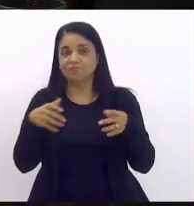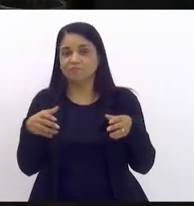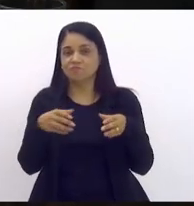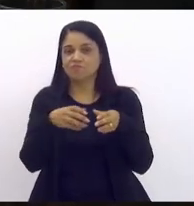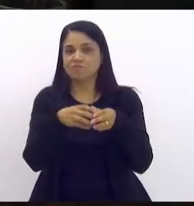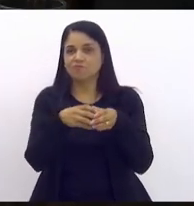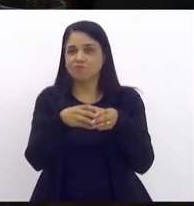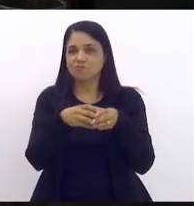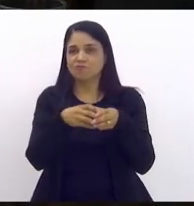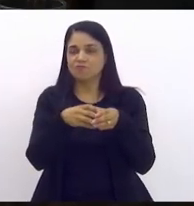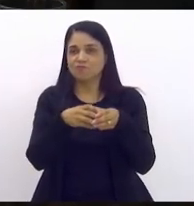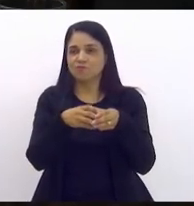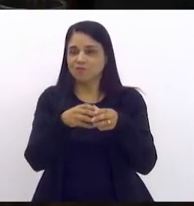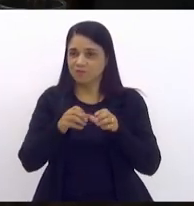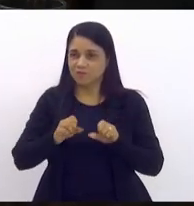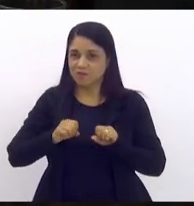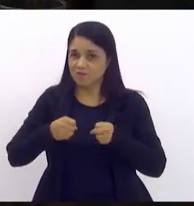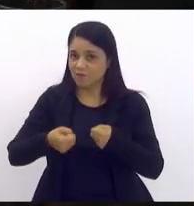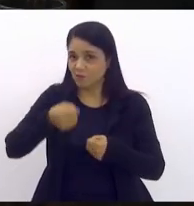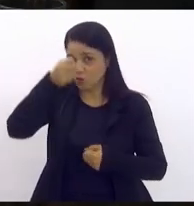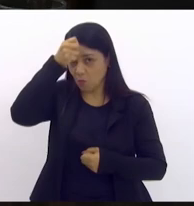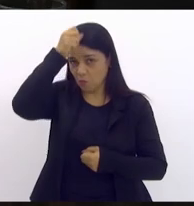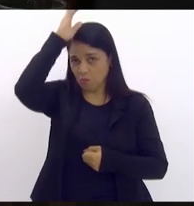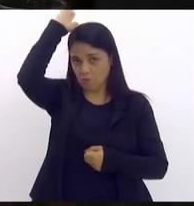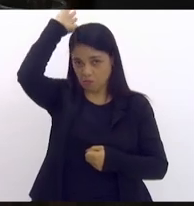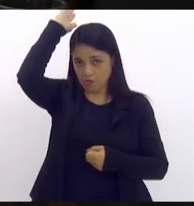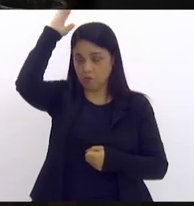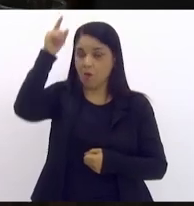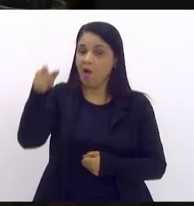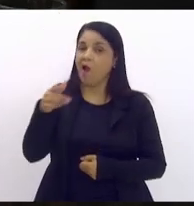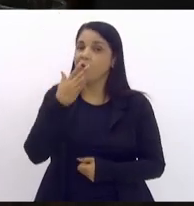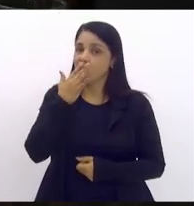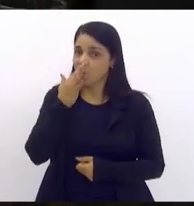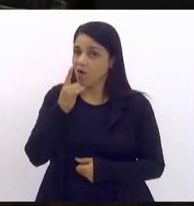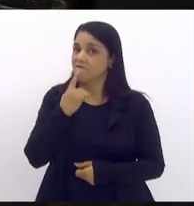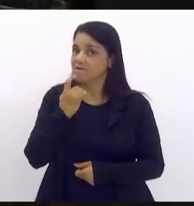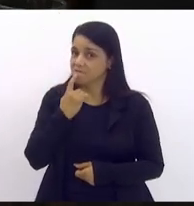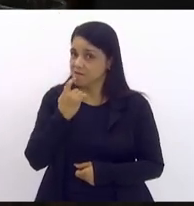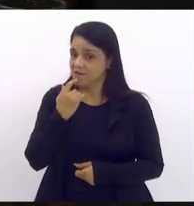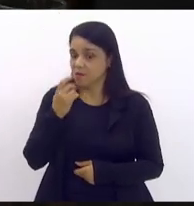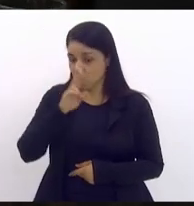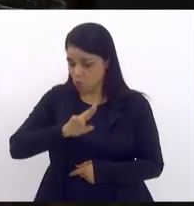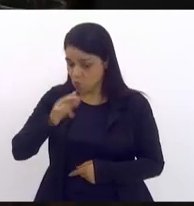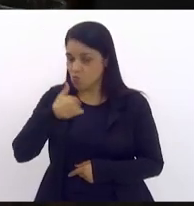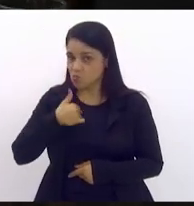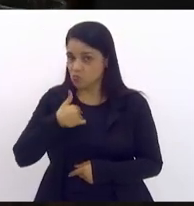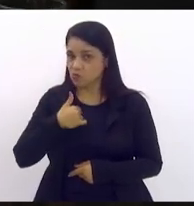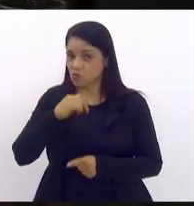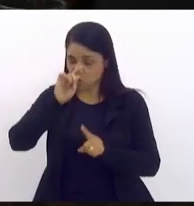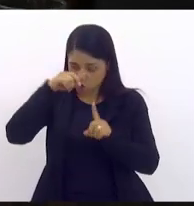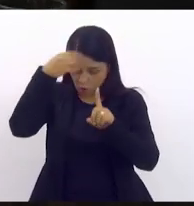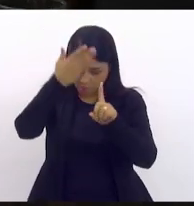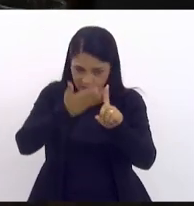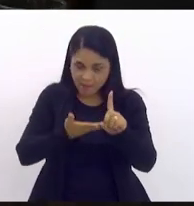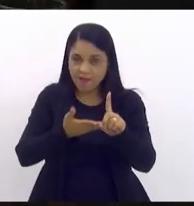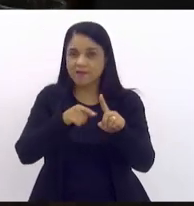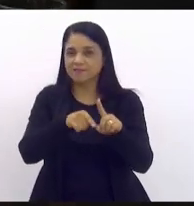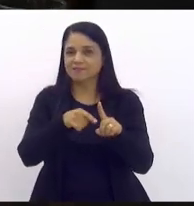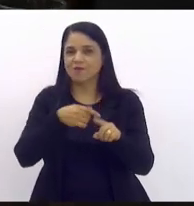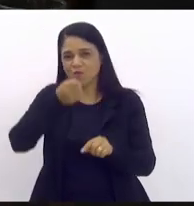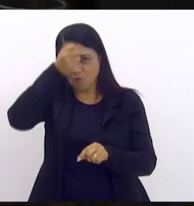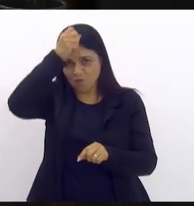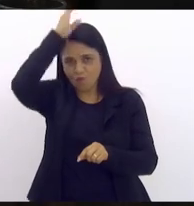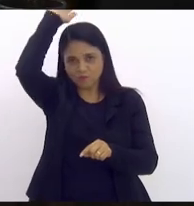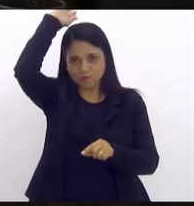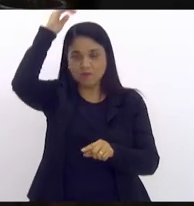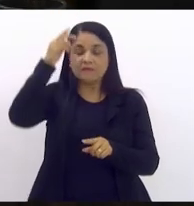uma das corporações, que é o Corpo de Bombeiros. E a cor deles é vermelha. Em homenagem ao Corpo de Bombeiros, eu sempre estou